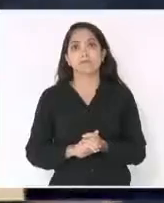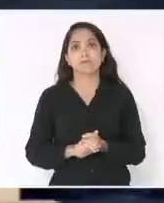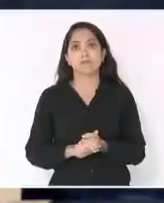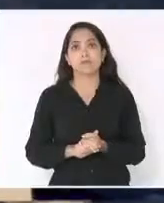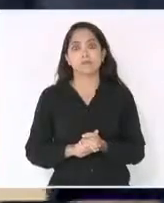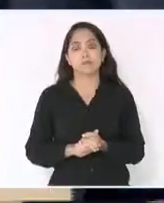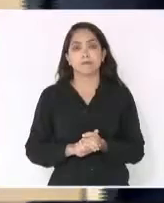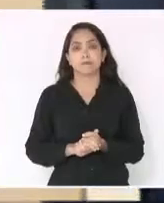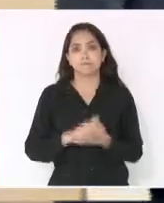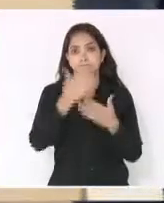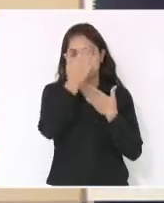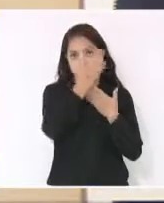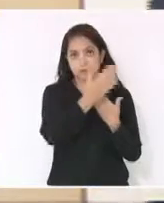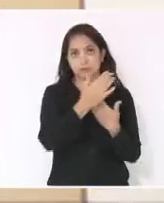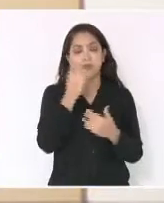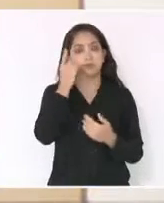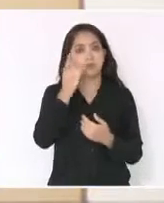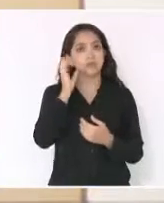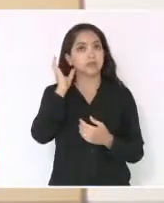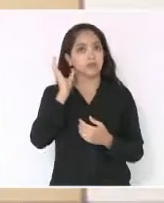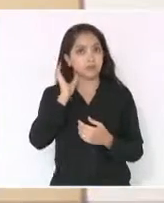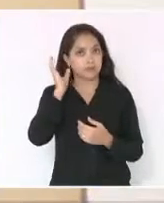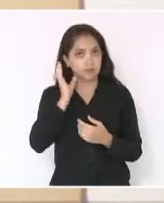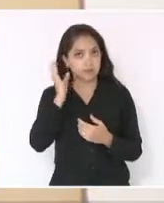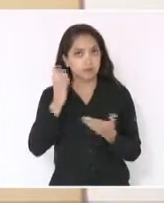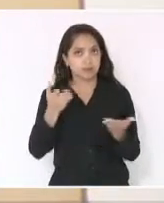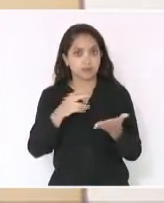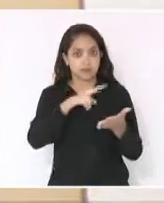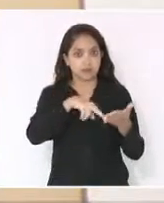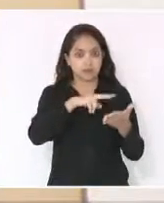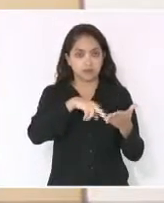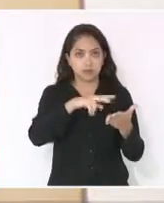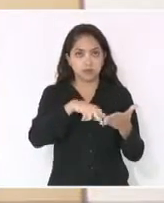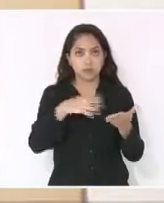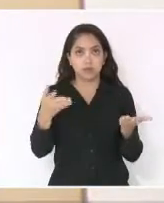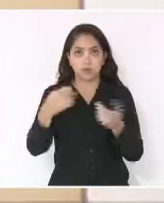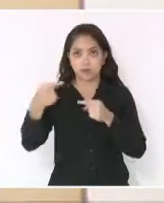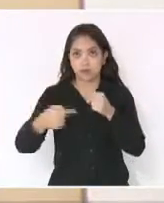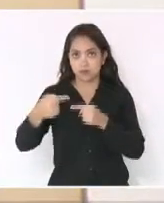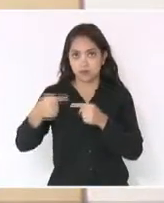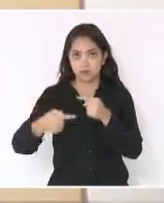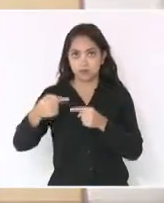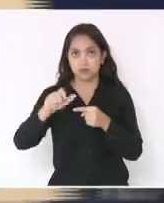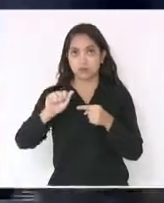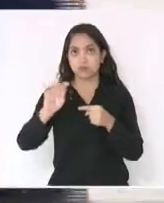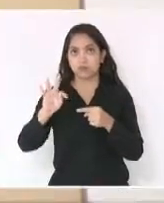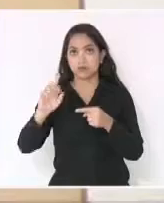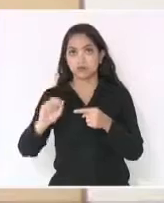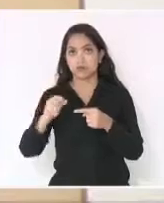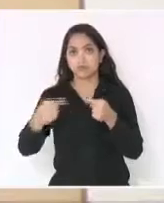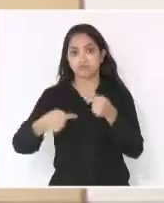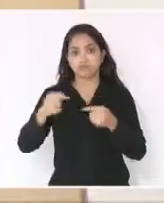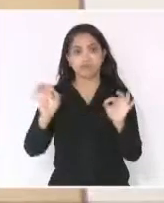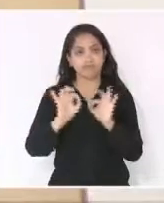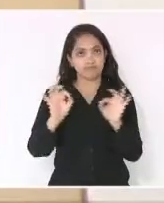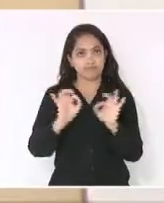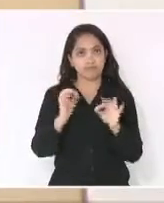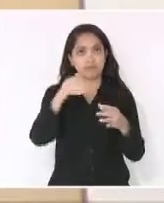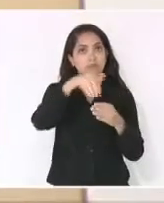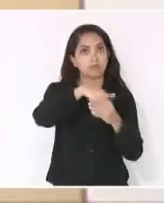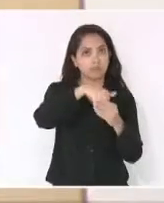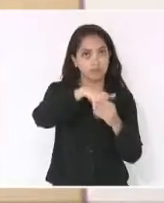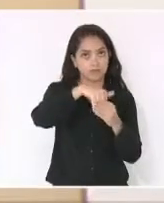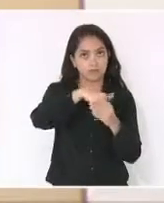obrigado deputada ana paula lima em discussão acaba de ser lida novembro que quer discutir em votação